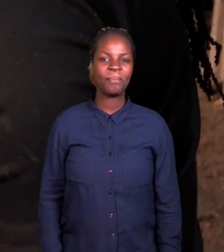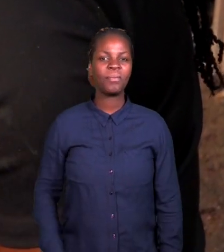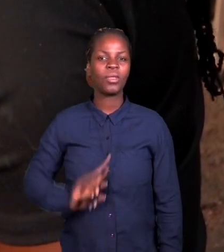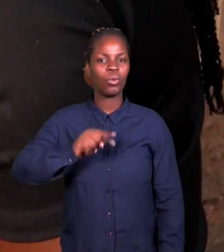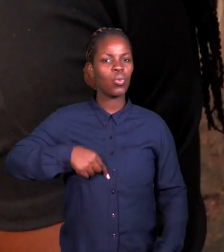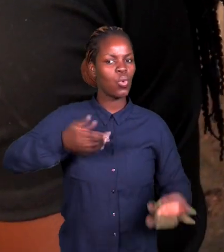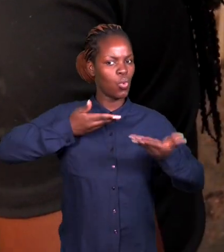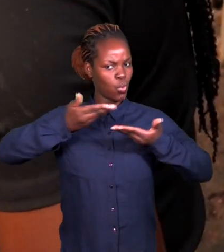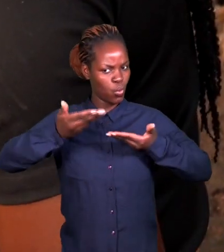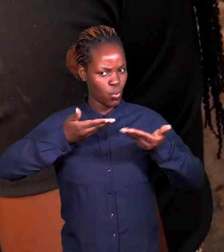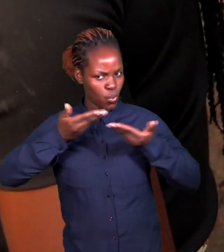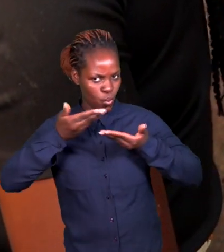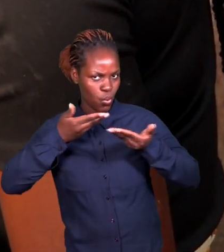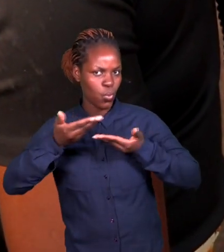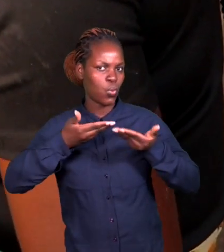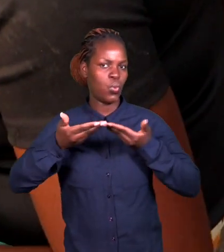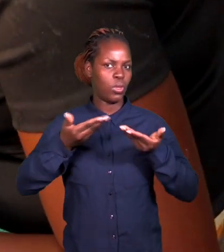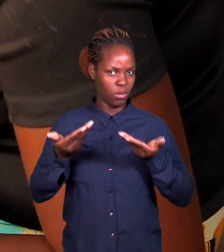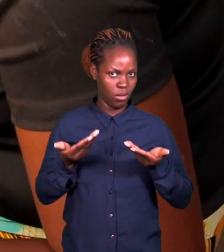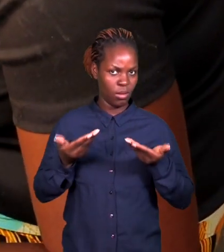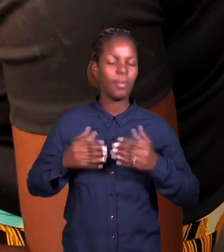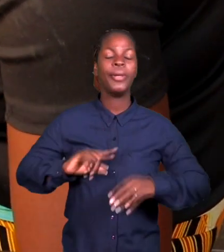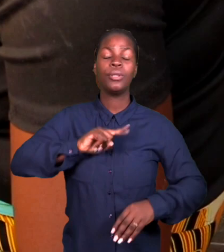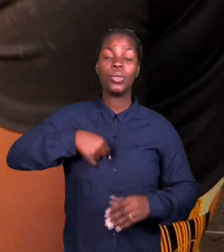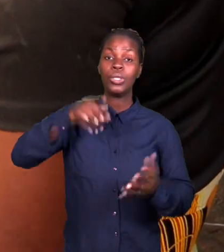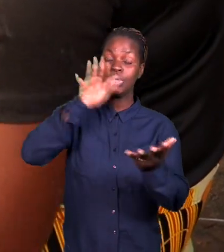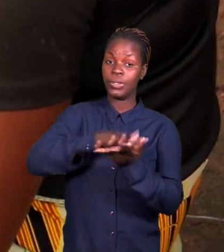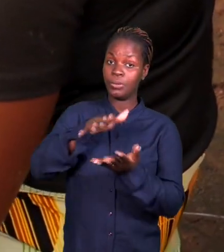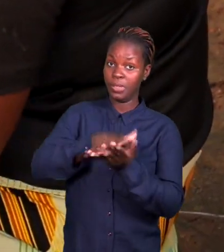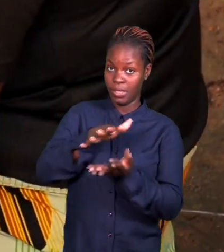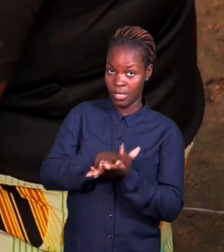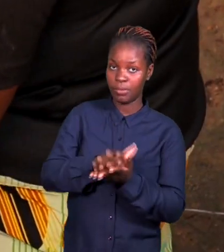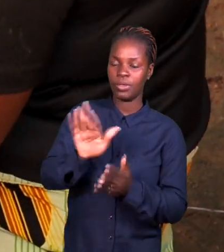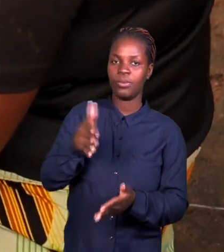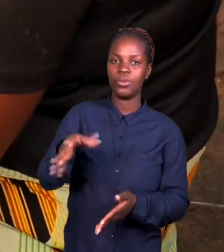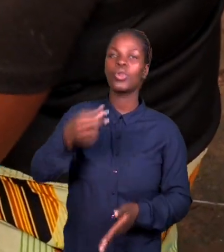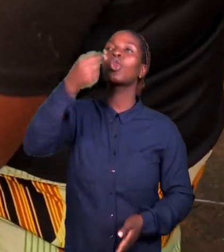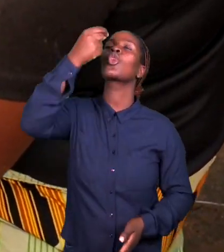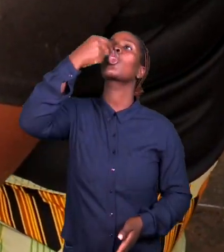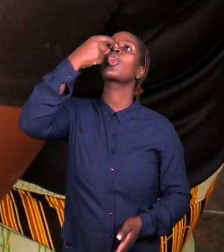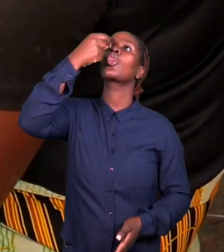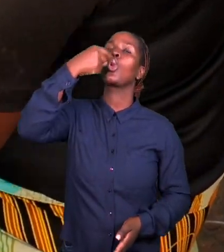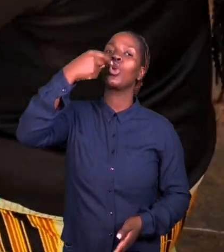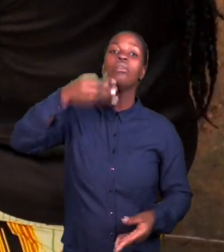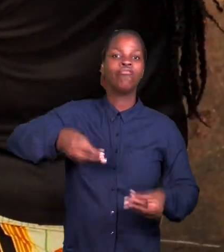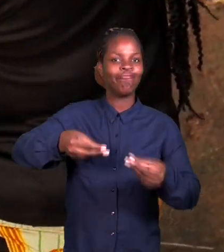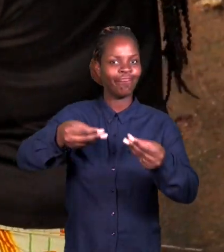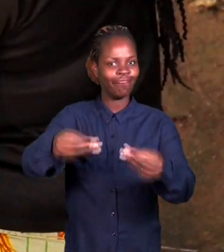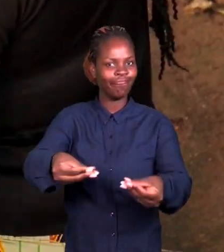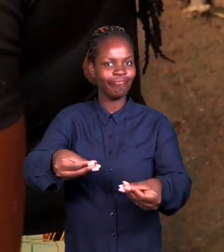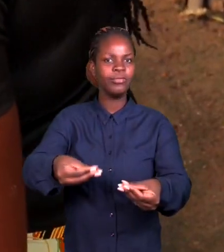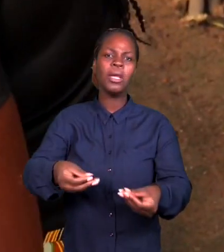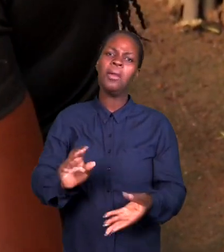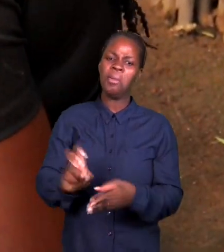que são as intervenções relacionadas aos sítios de nutrição, onde nós conseguimos dar as vitaminas,